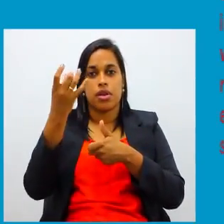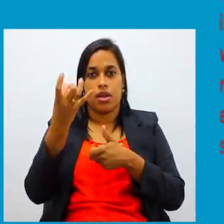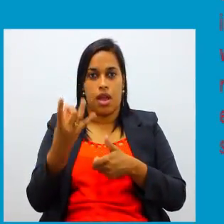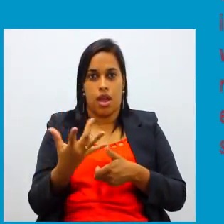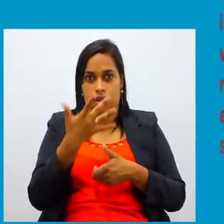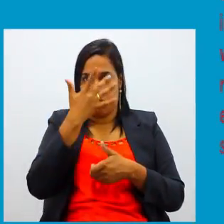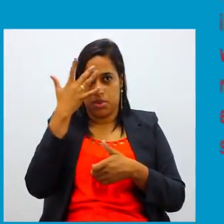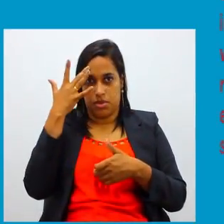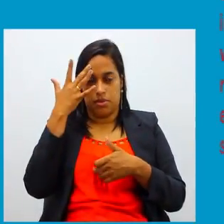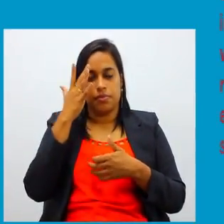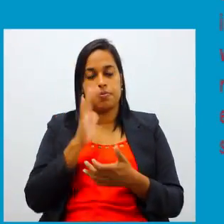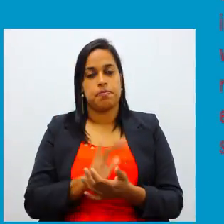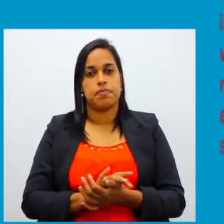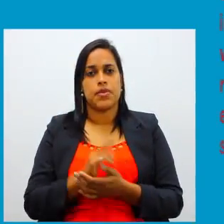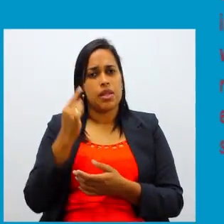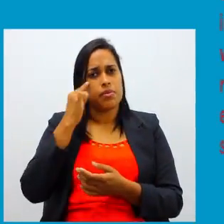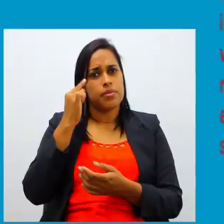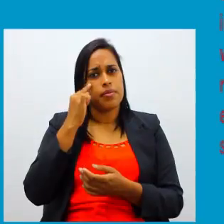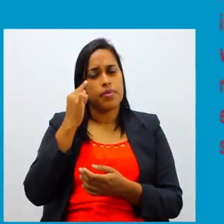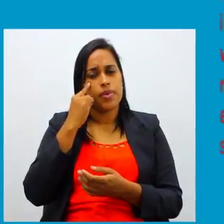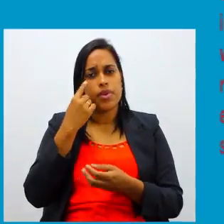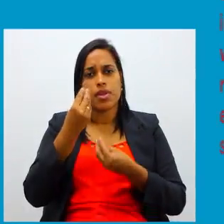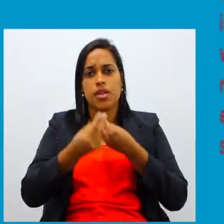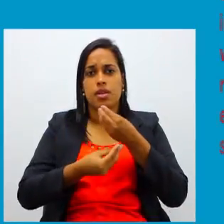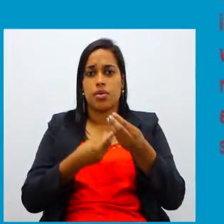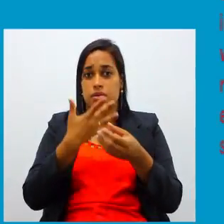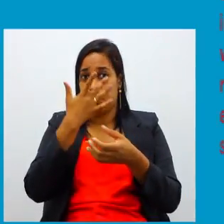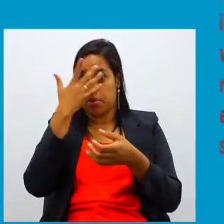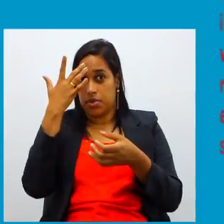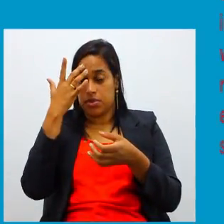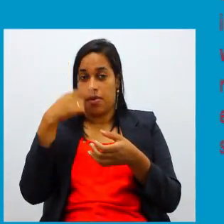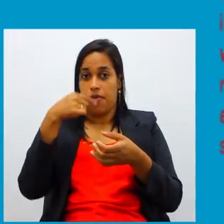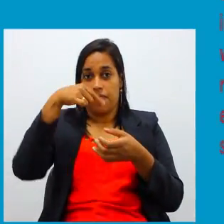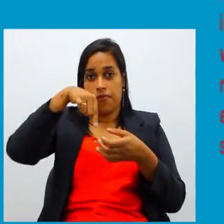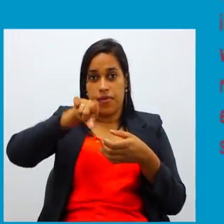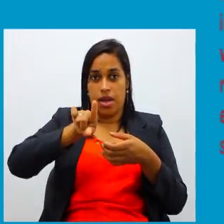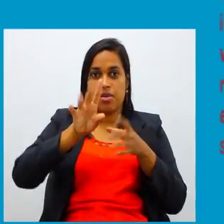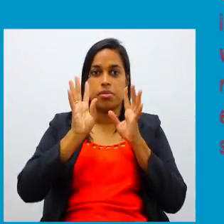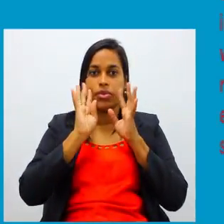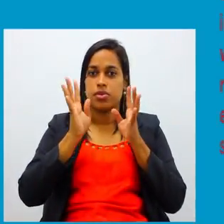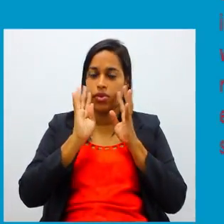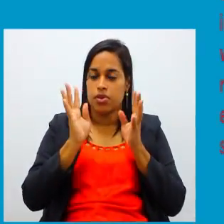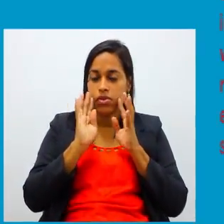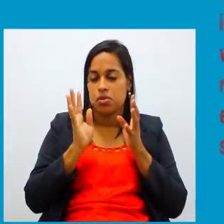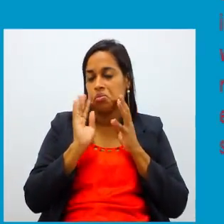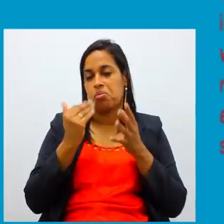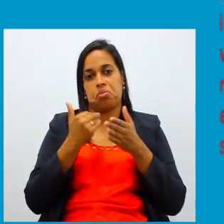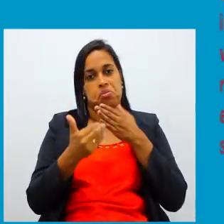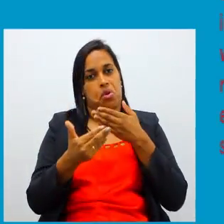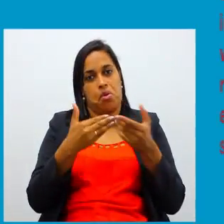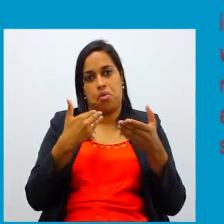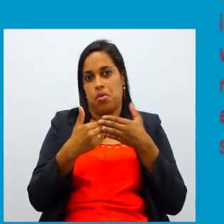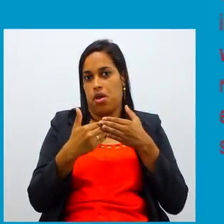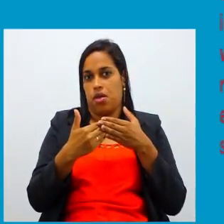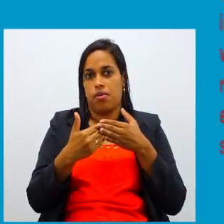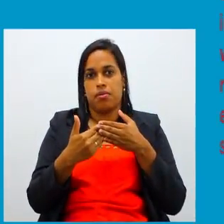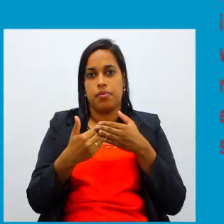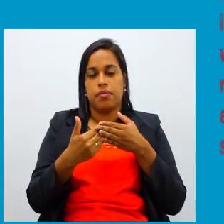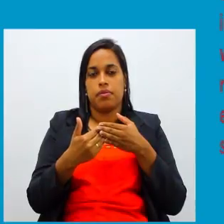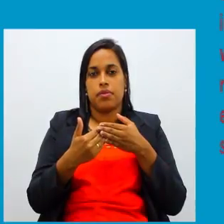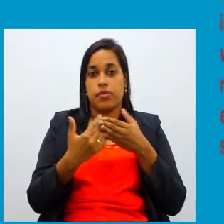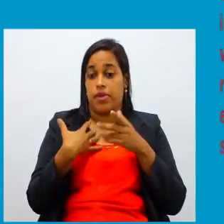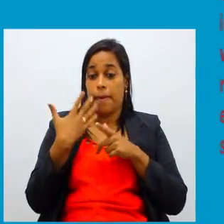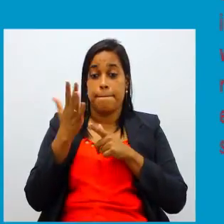dos autores. Vejam que bacana a gente pensar que quando alguém vai para uma rede social, qualquer que seja ela, ele